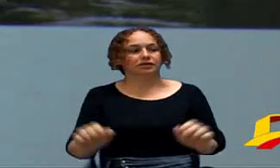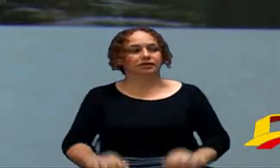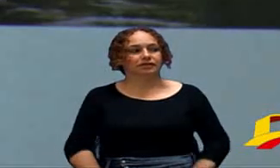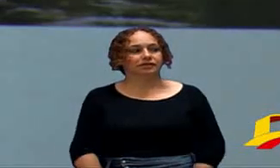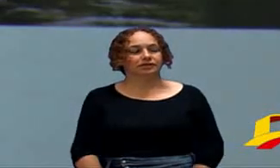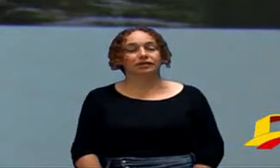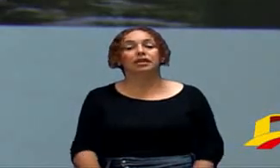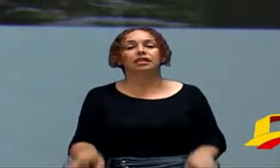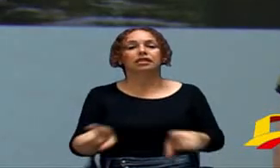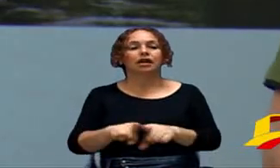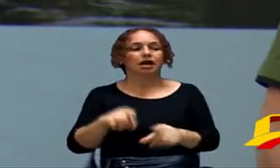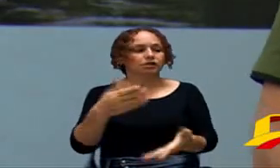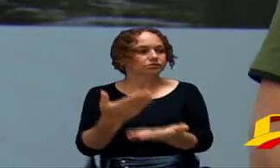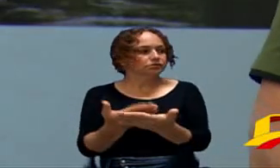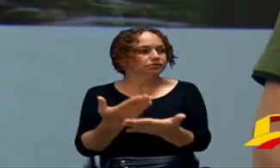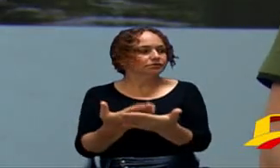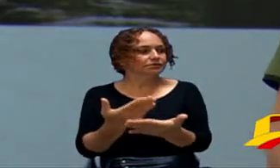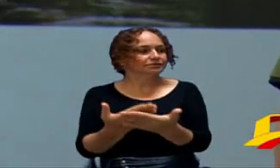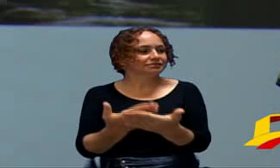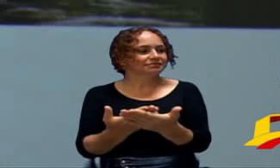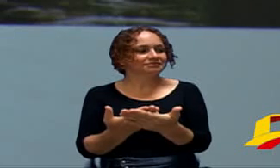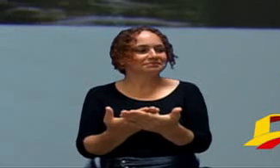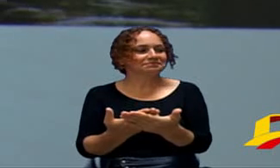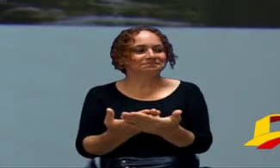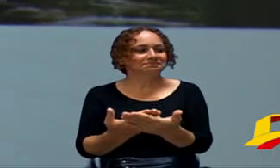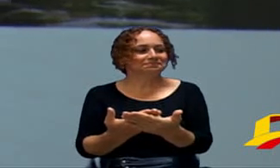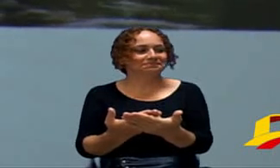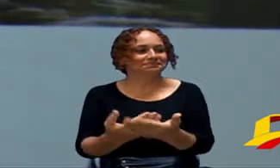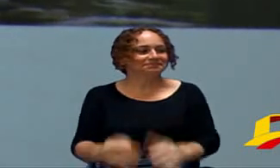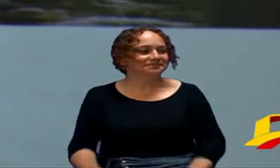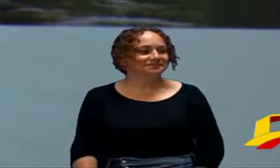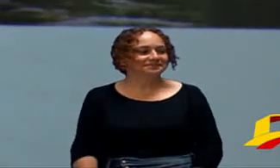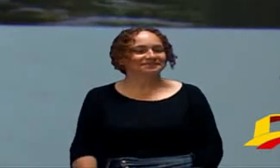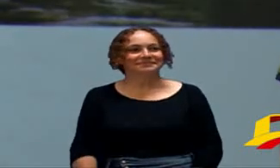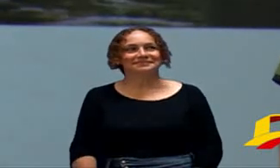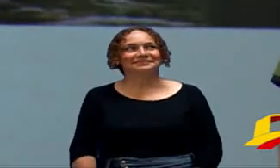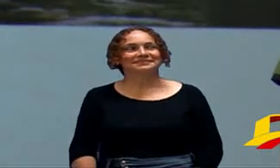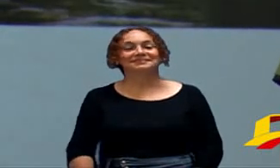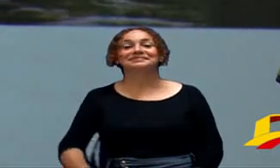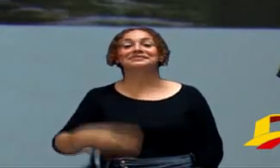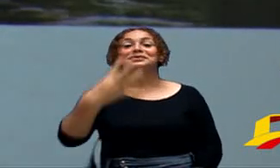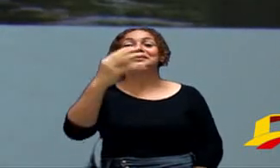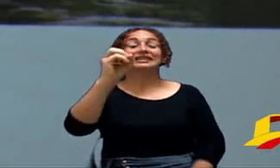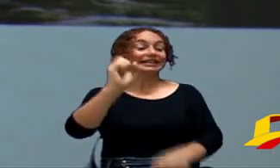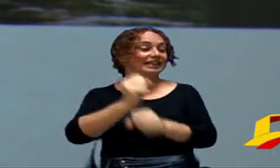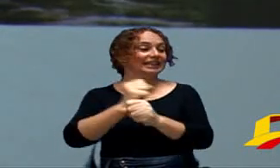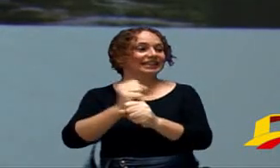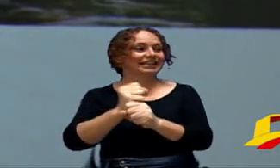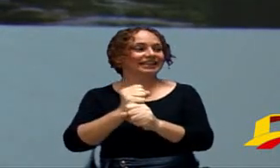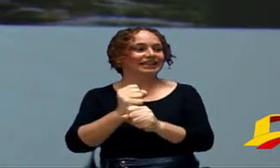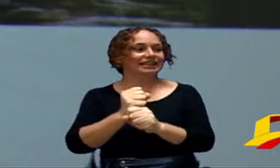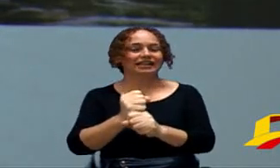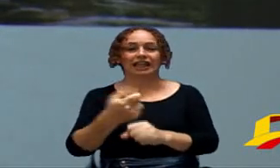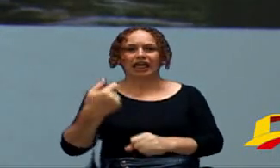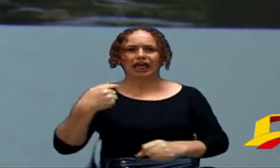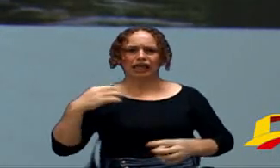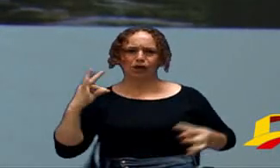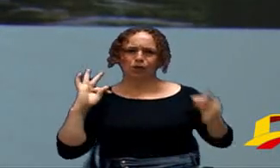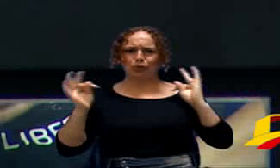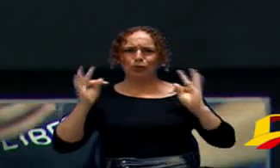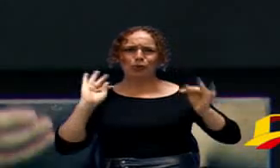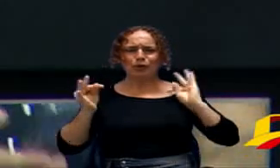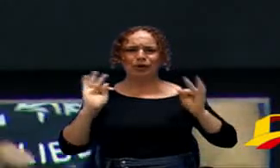muito o assunto e sempre estudei o comportamento animal por 40 anos. Então, não estou aqui de turismo. Eu viajei